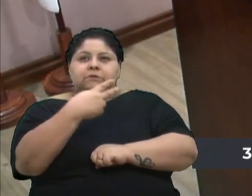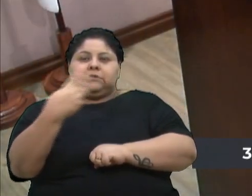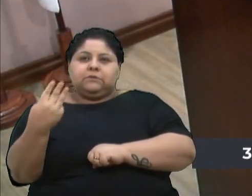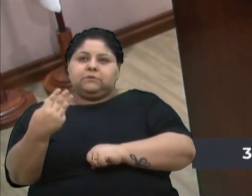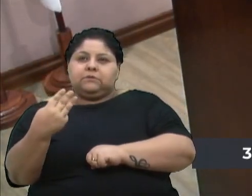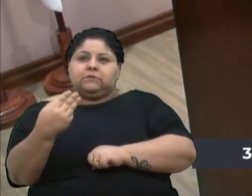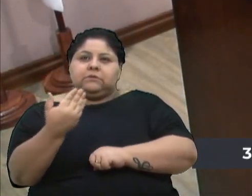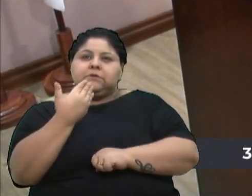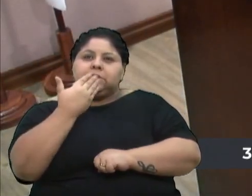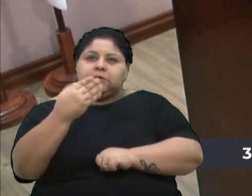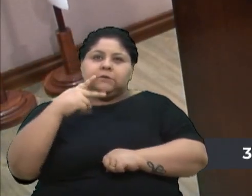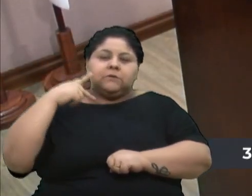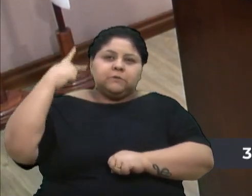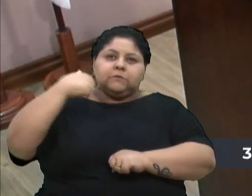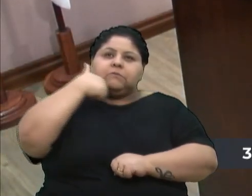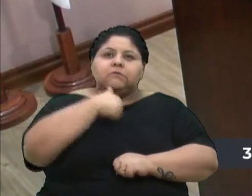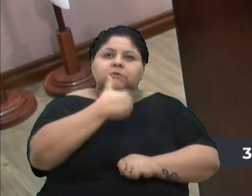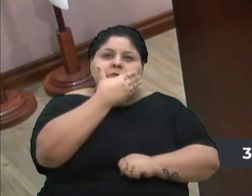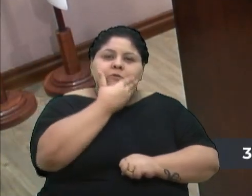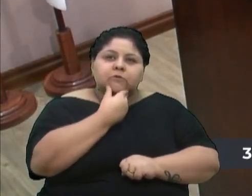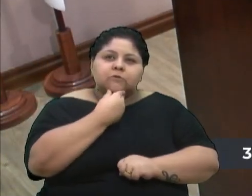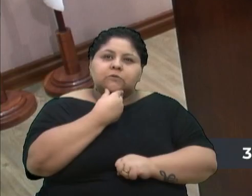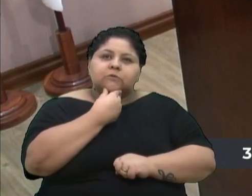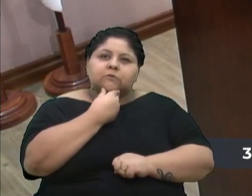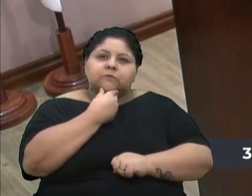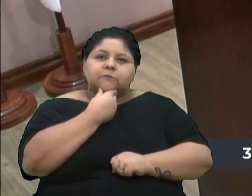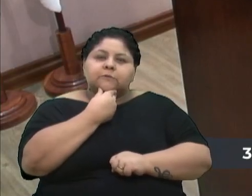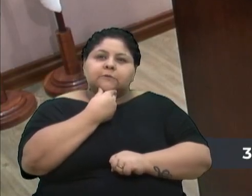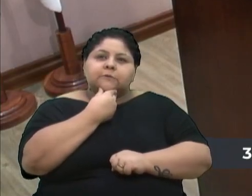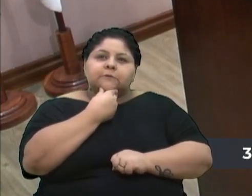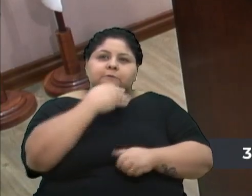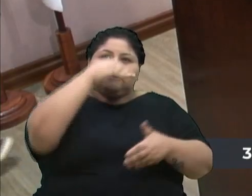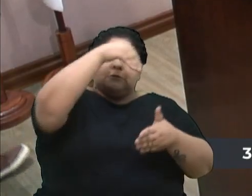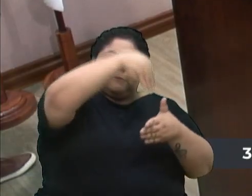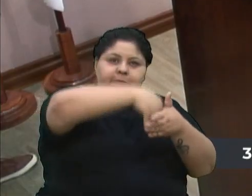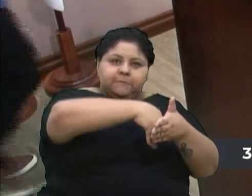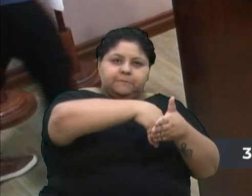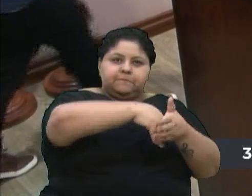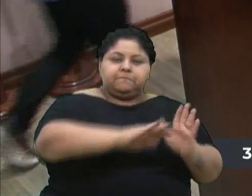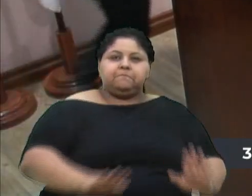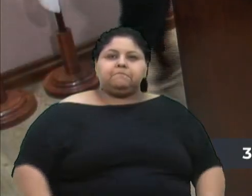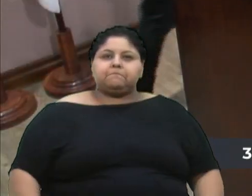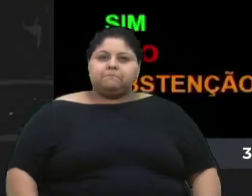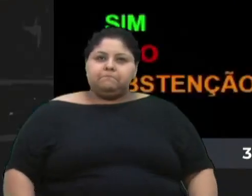Solicito às vereadoras e vereadores que registrem seus votos.